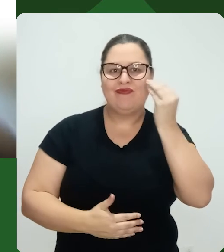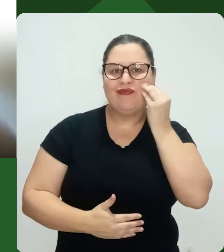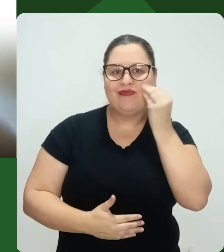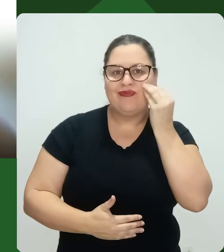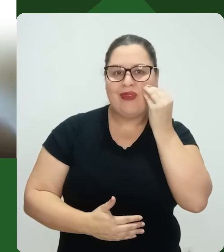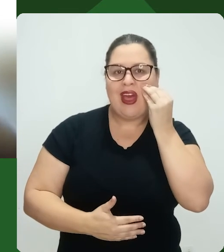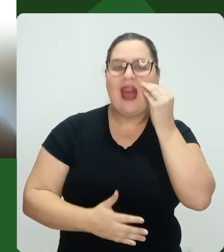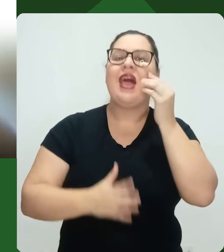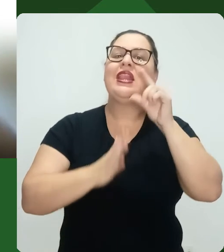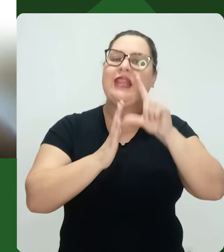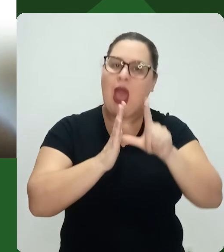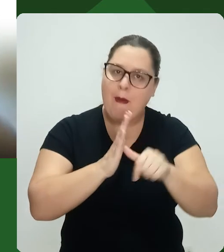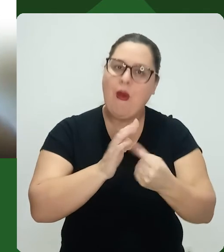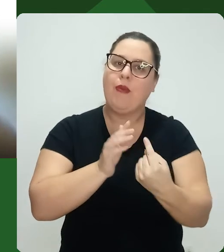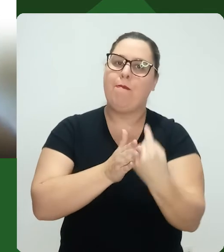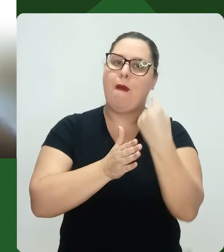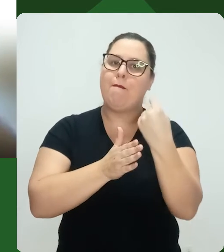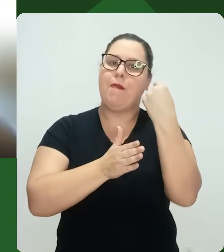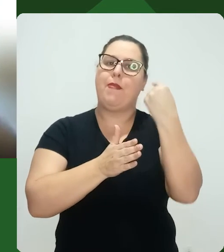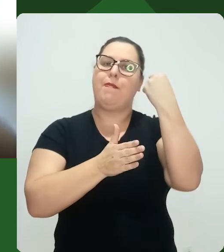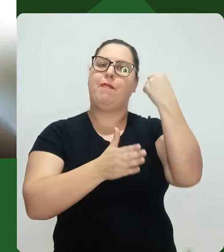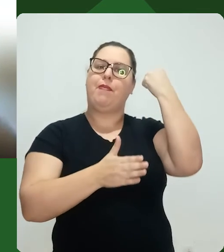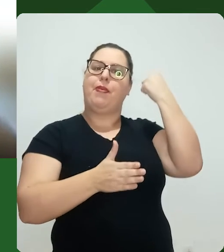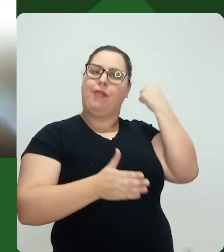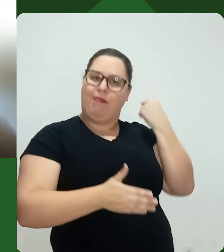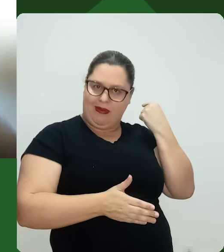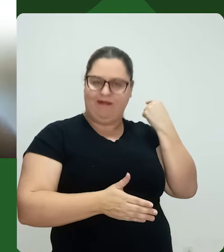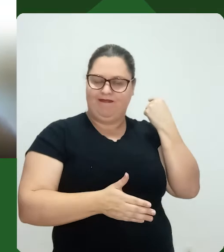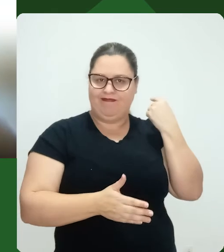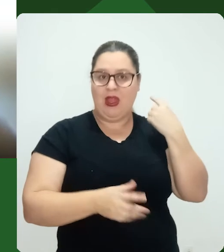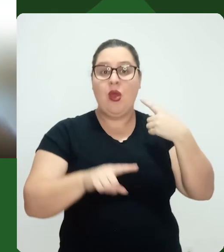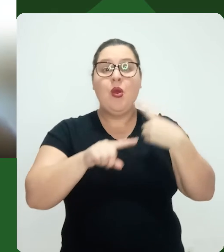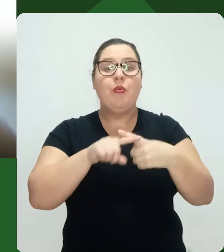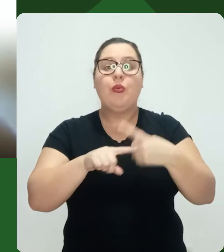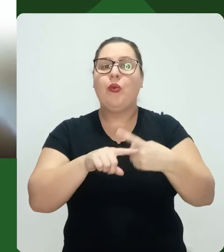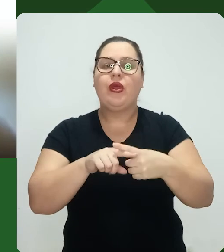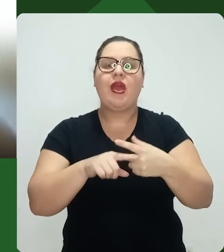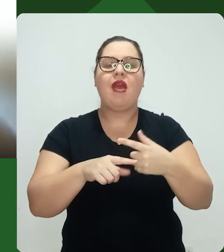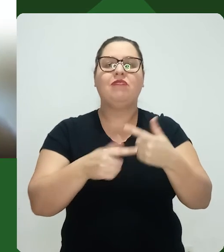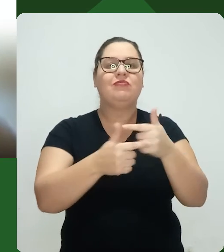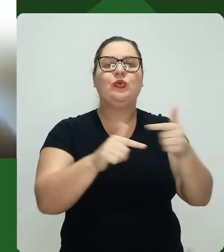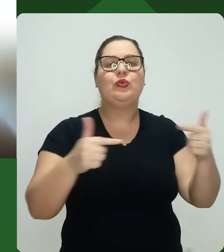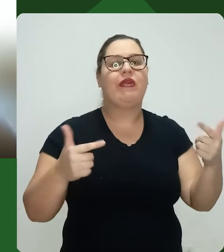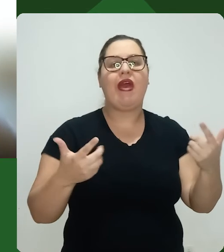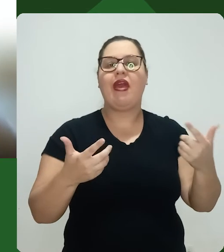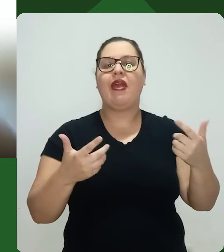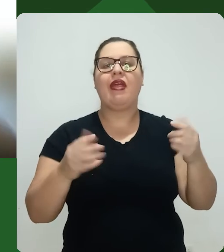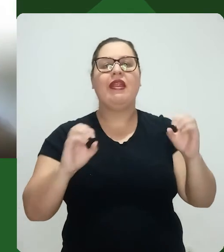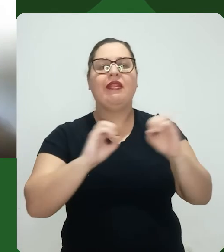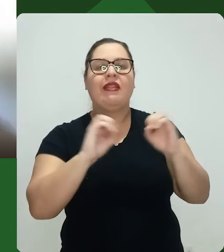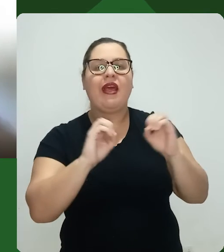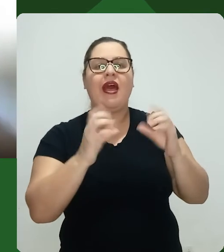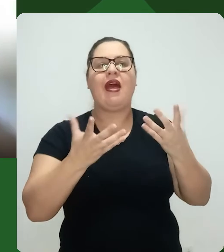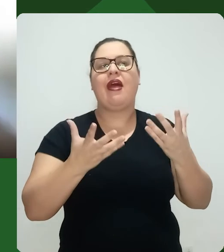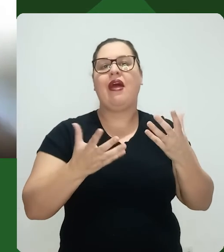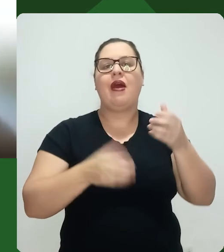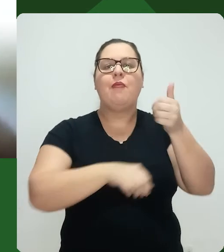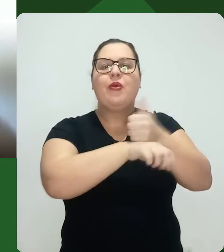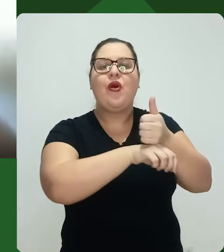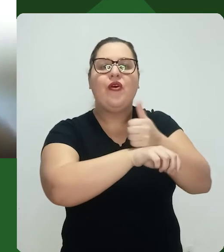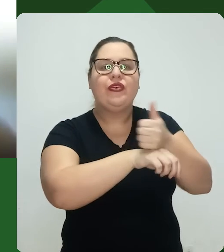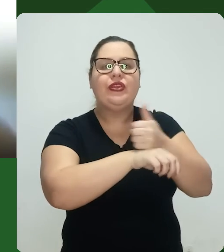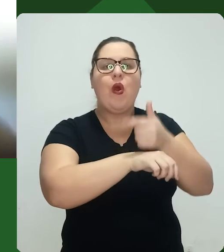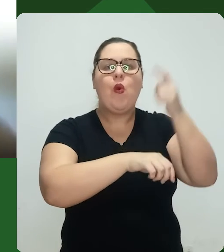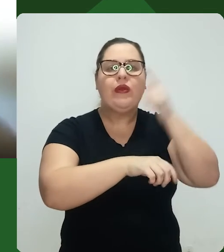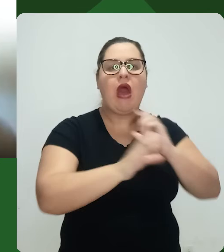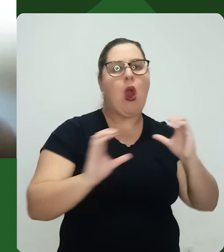Então, como a gente não pode, né, como os historiadores, como ninguém pode dar conta de, digamos assim, Deus e sua época, de tudo, a